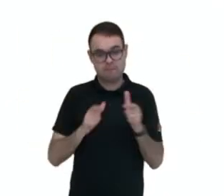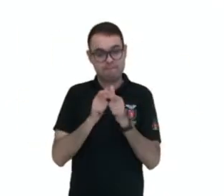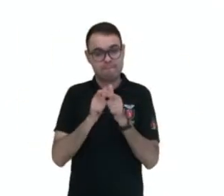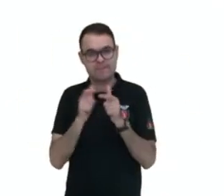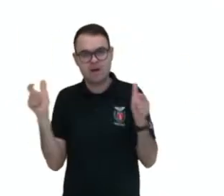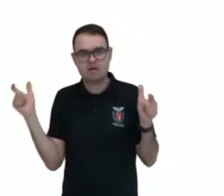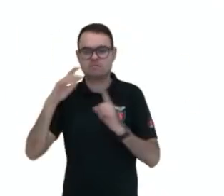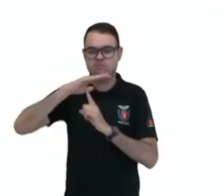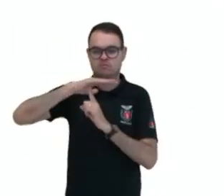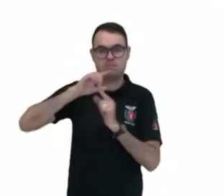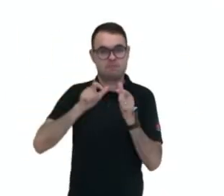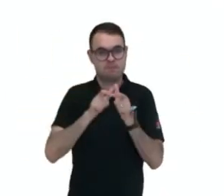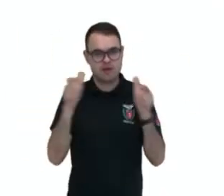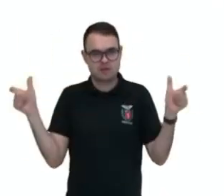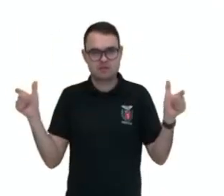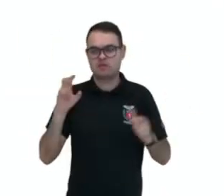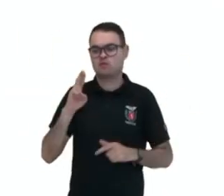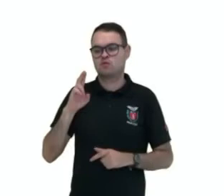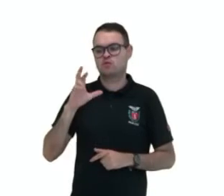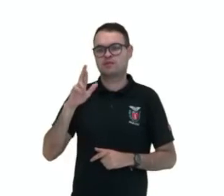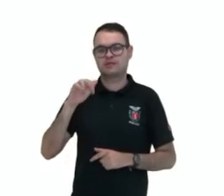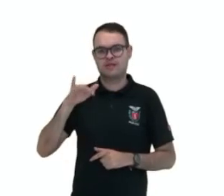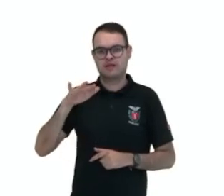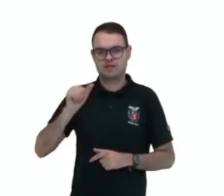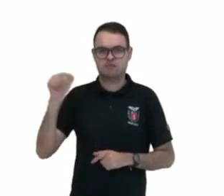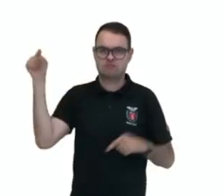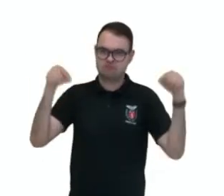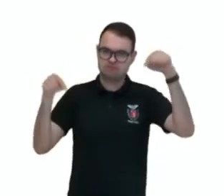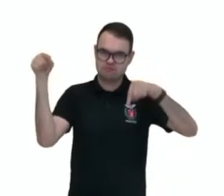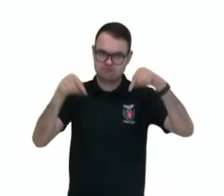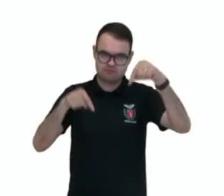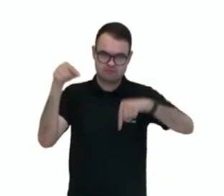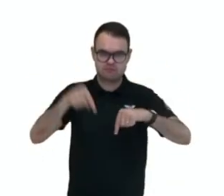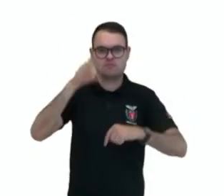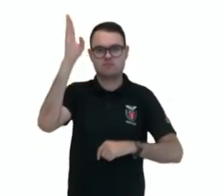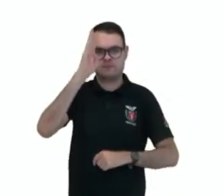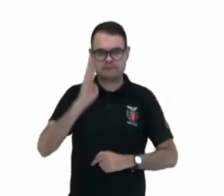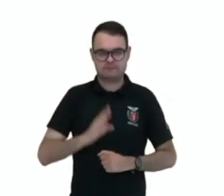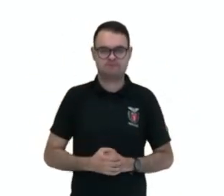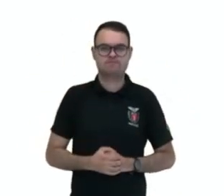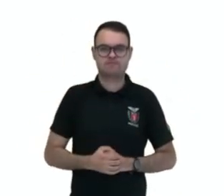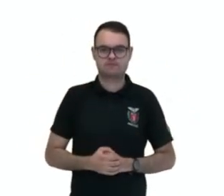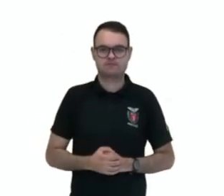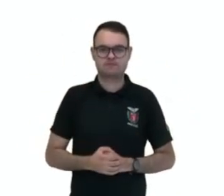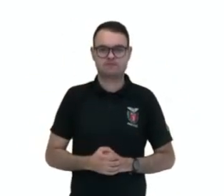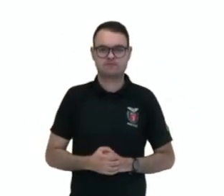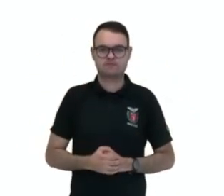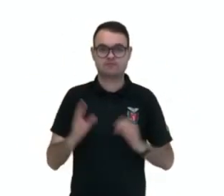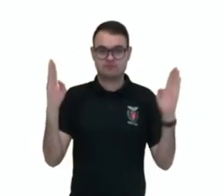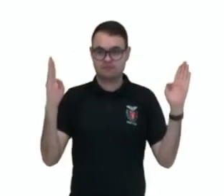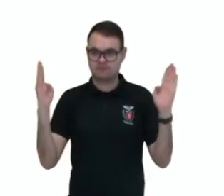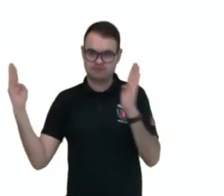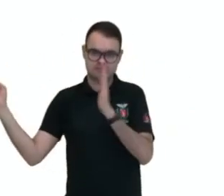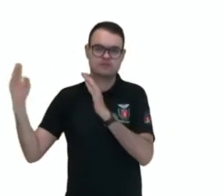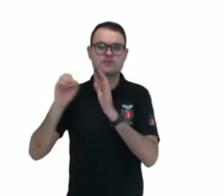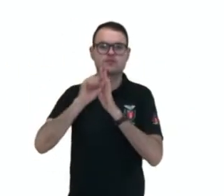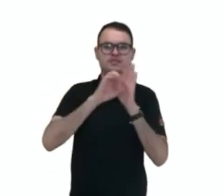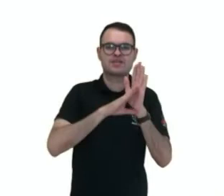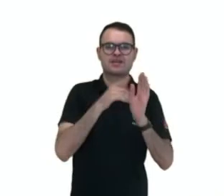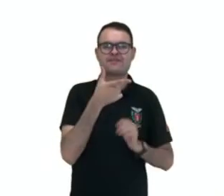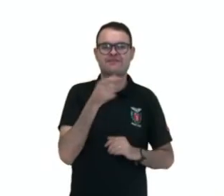maioria dos ucranianos e descendentes que vieram no Brasil. Já no século XX, o famoso